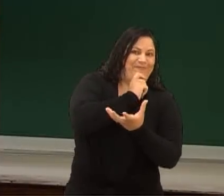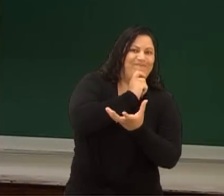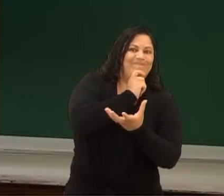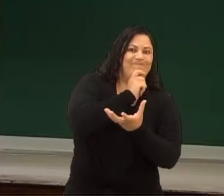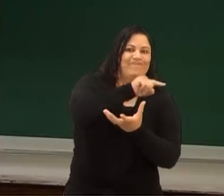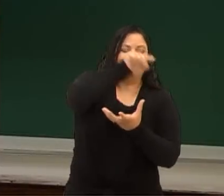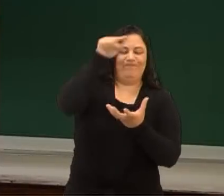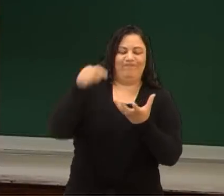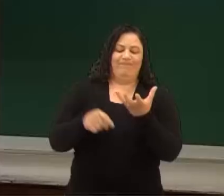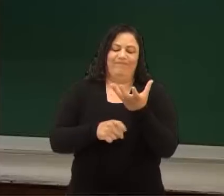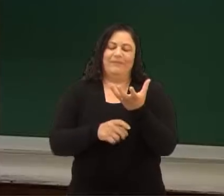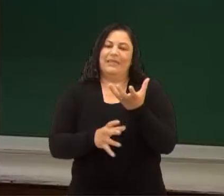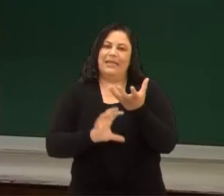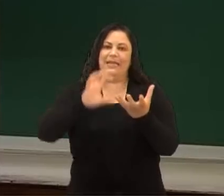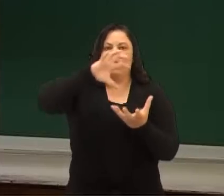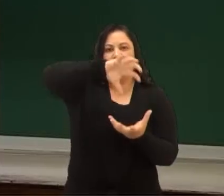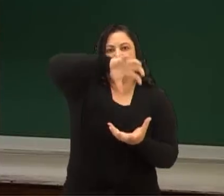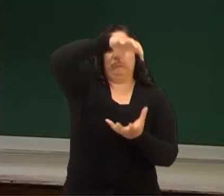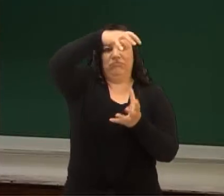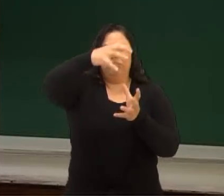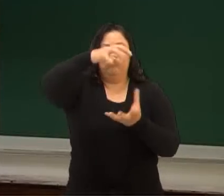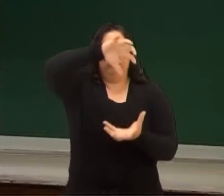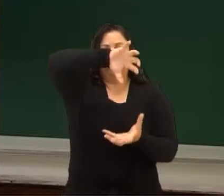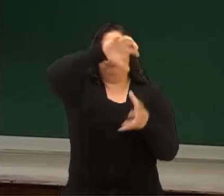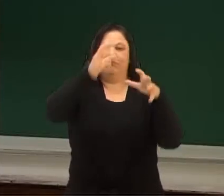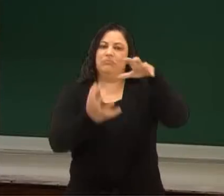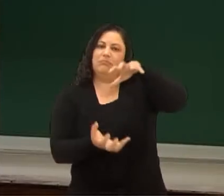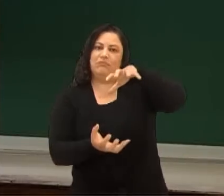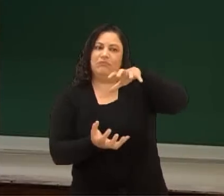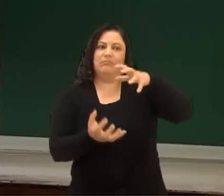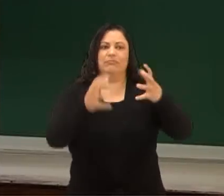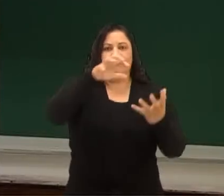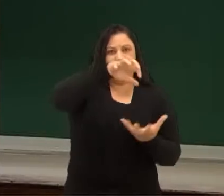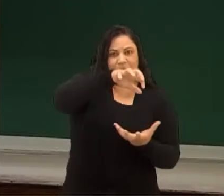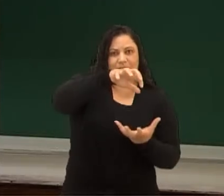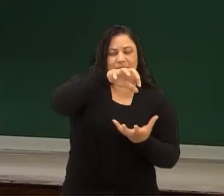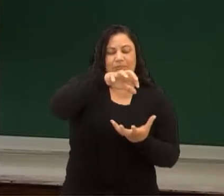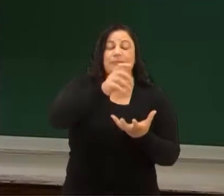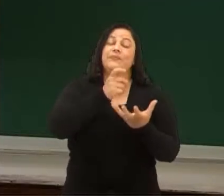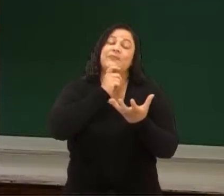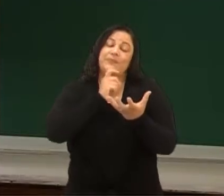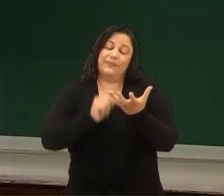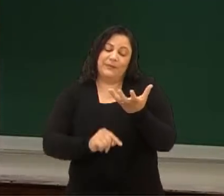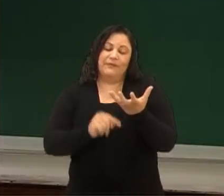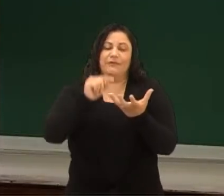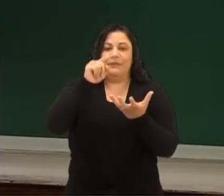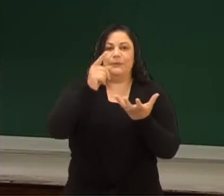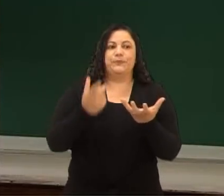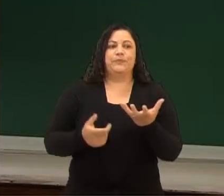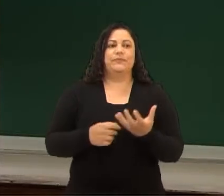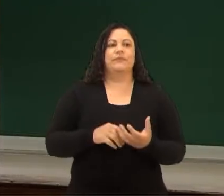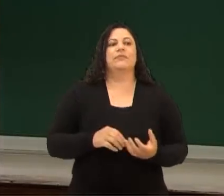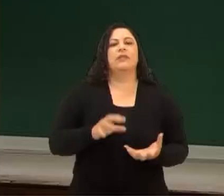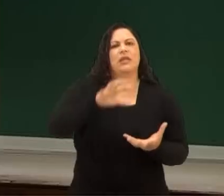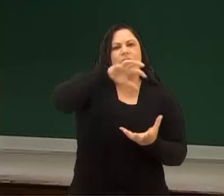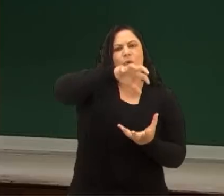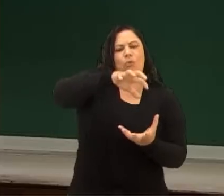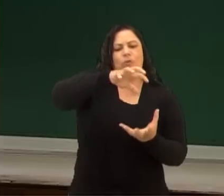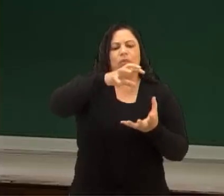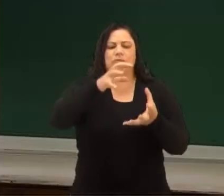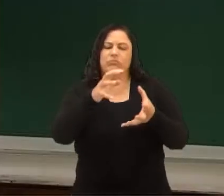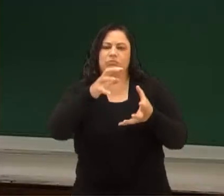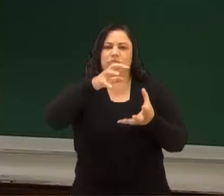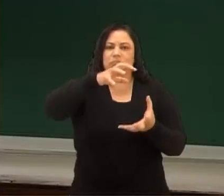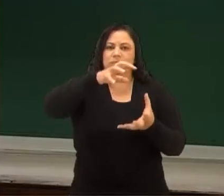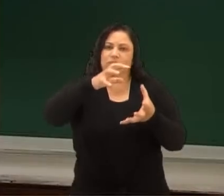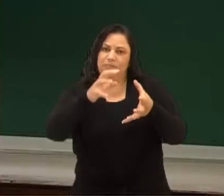zonas térmicas polares. Ok? Outra coisa que a gente não pode deixar de lembrar aqui é a inclinação que a Terra apresenta, né?